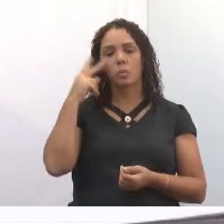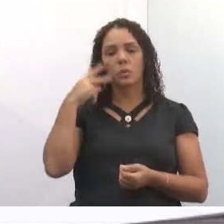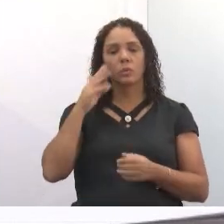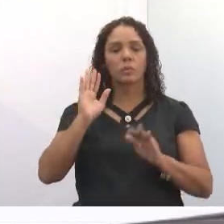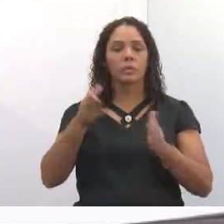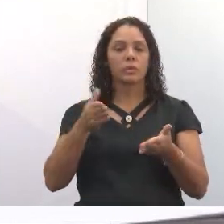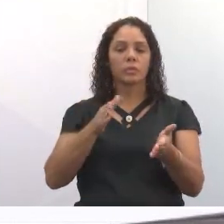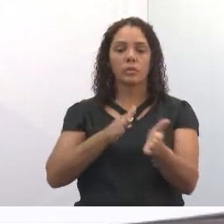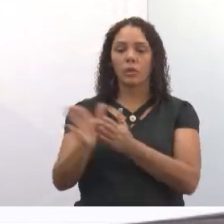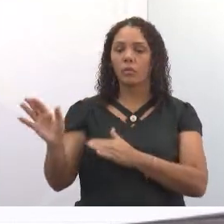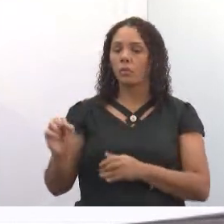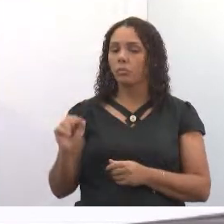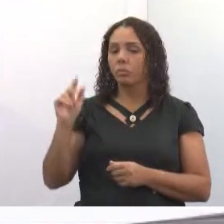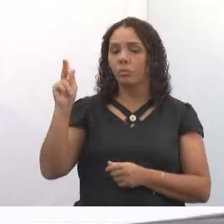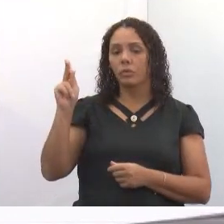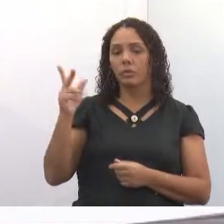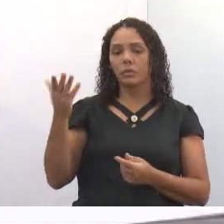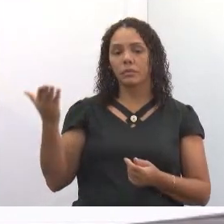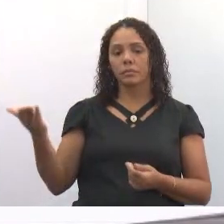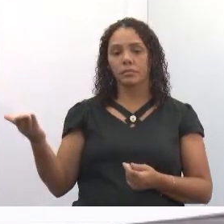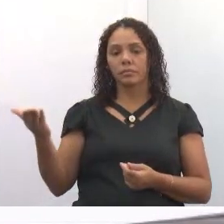votar.